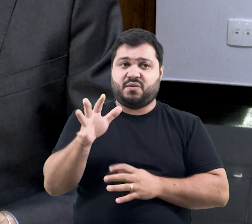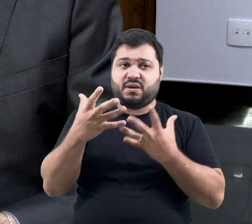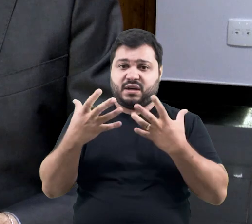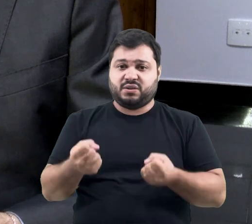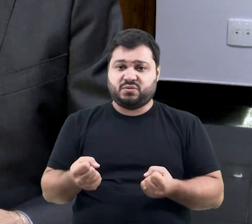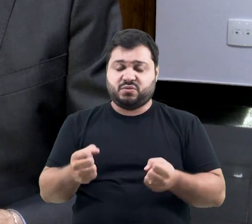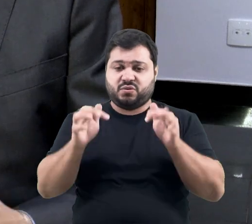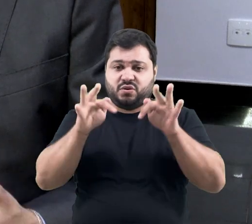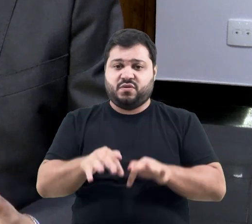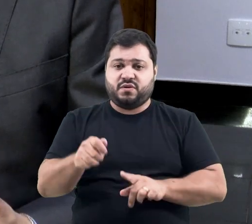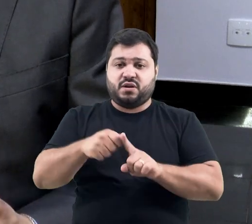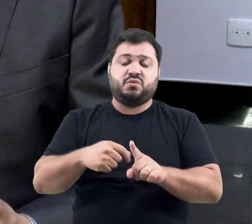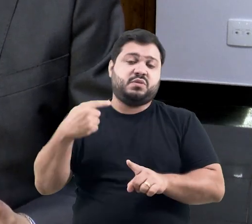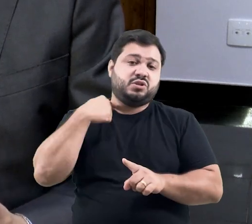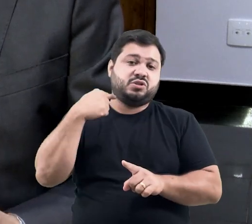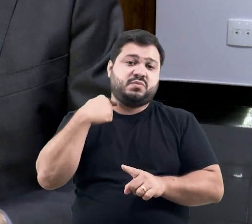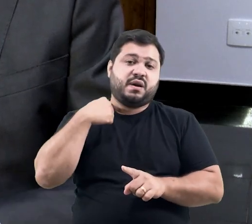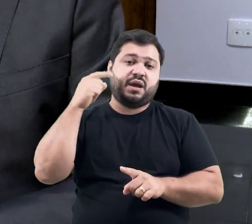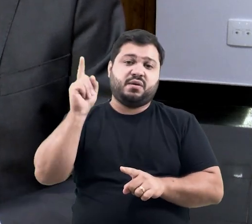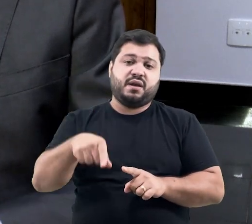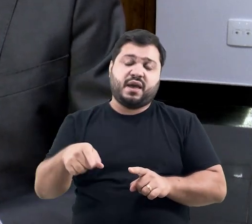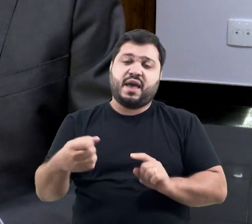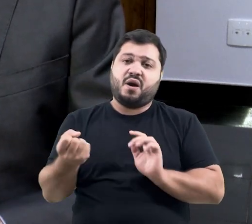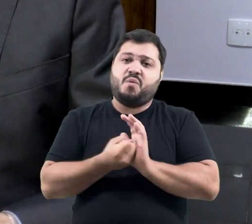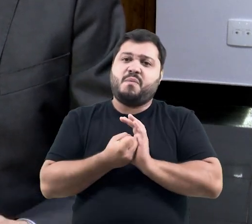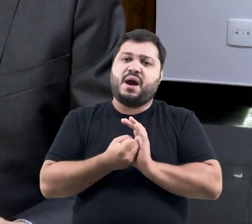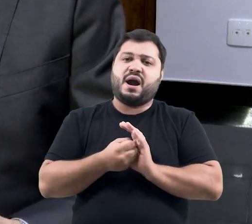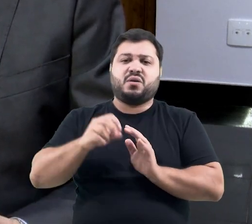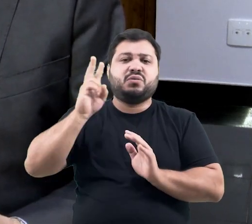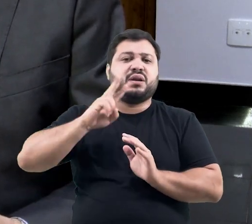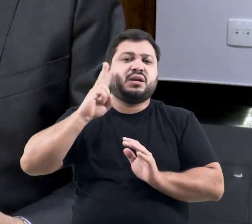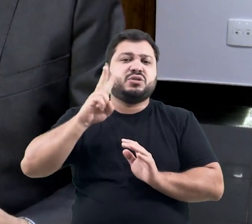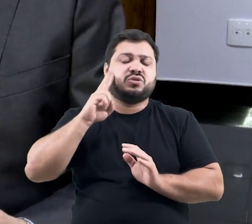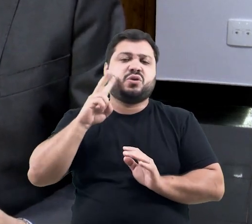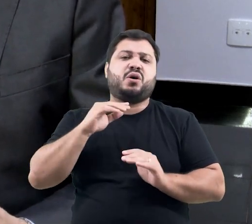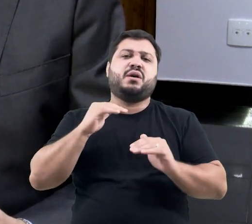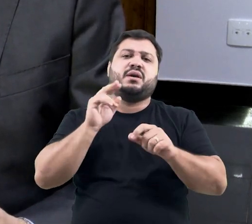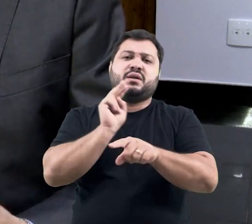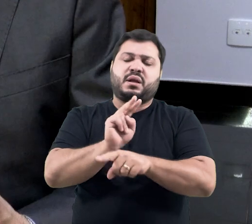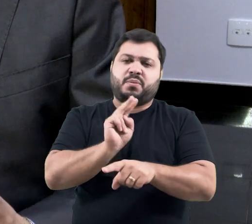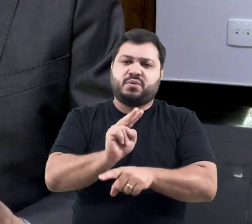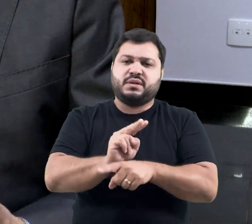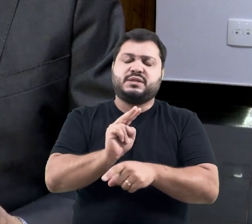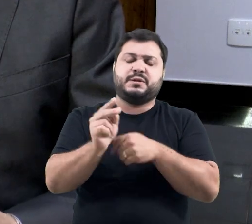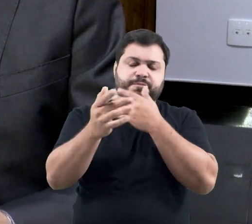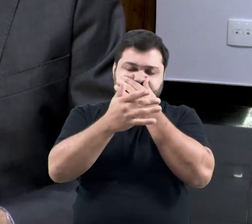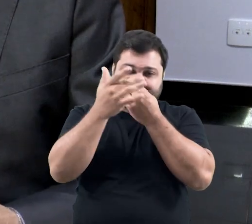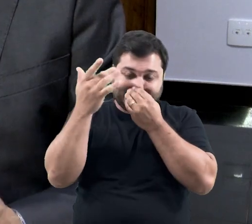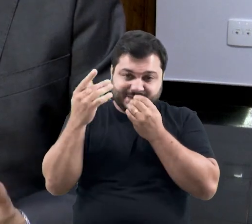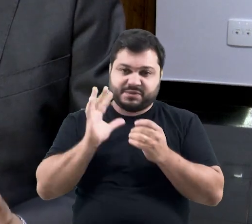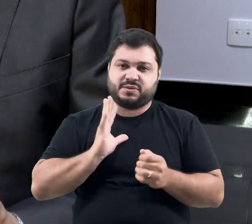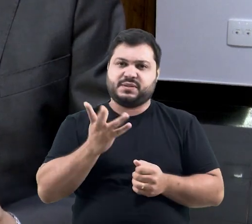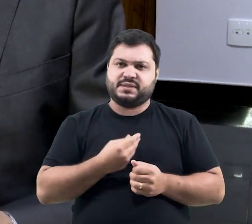Federal adotou no final do mês de maio é um marco na história da proteção